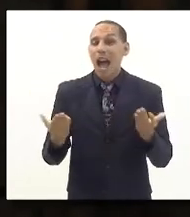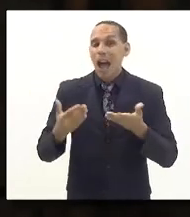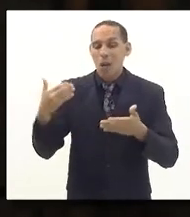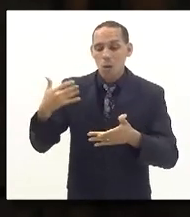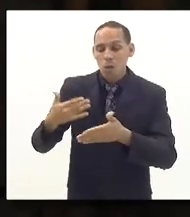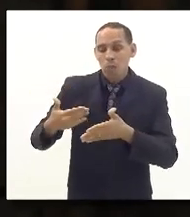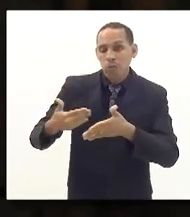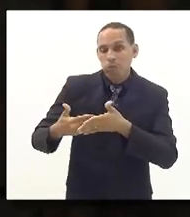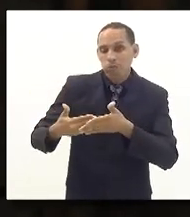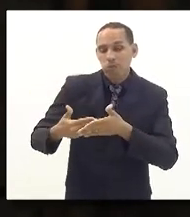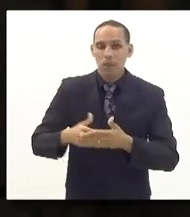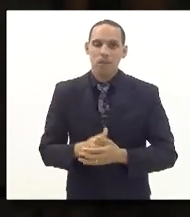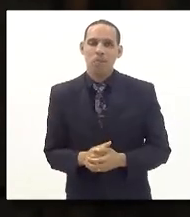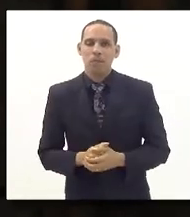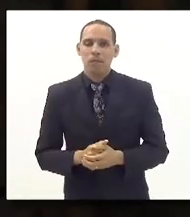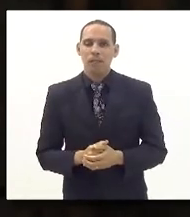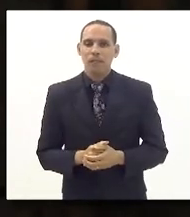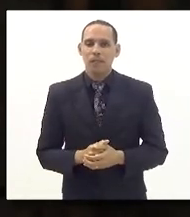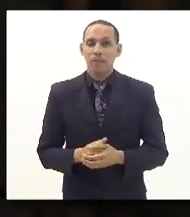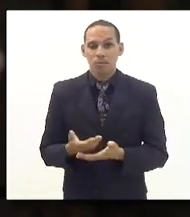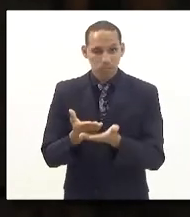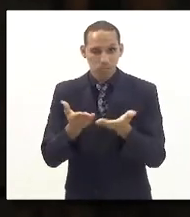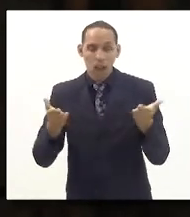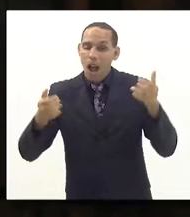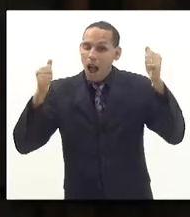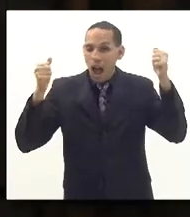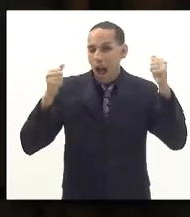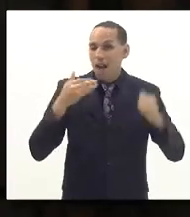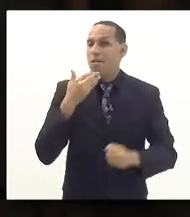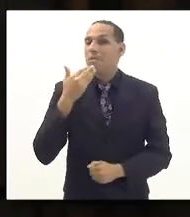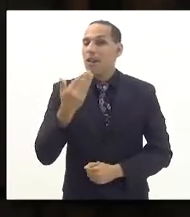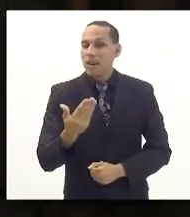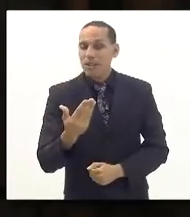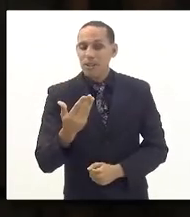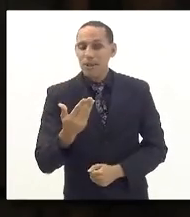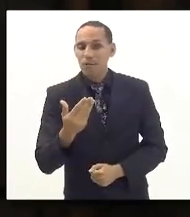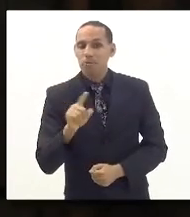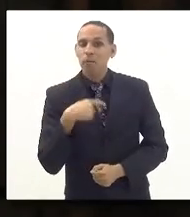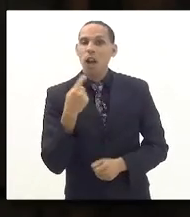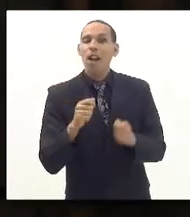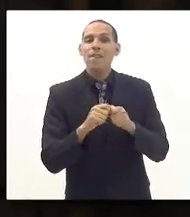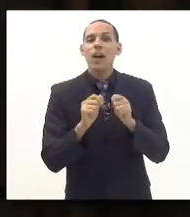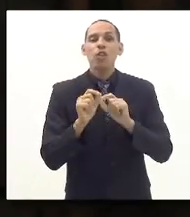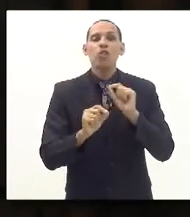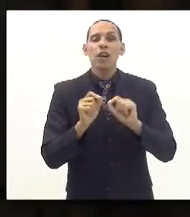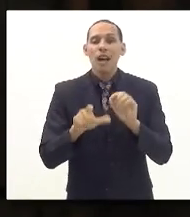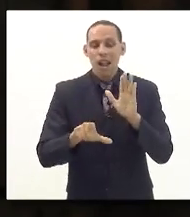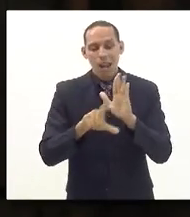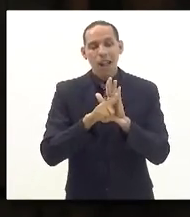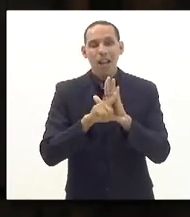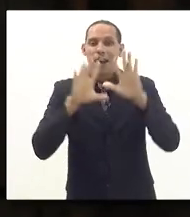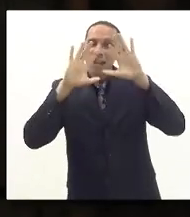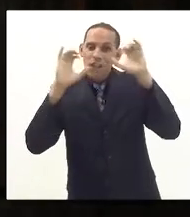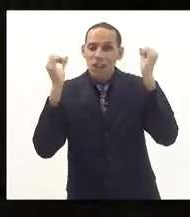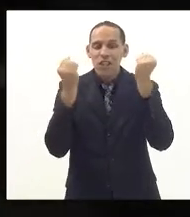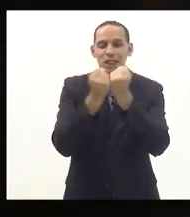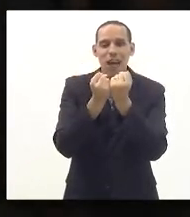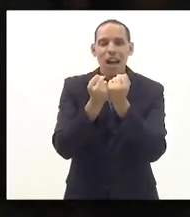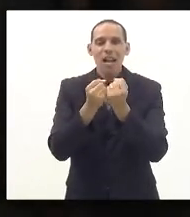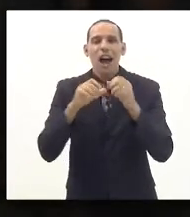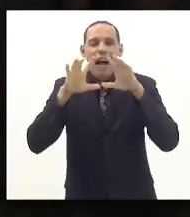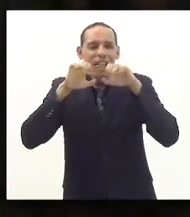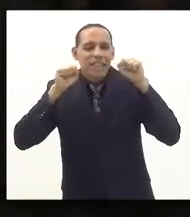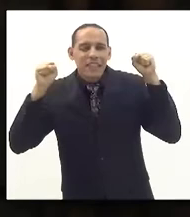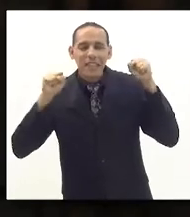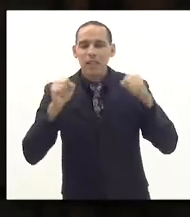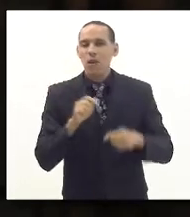recentemente, a pedido das torcidas organizadas, nós fizemos a lei Estádio Sem Mordaça,